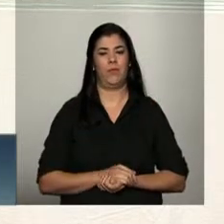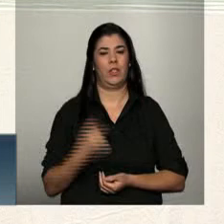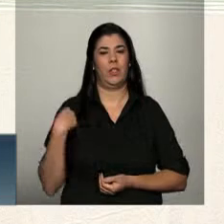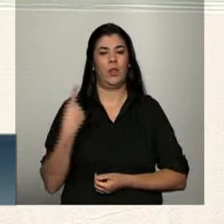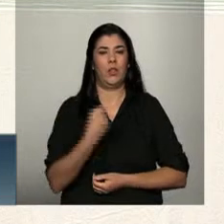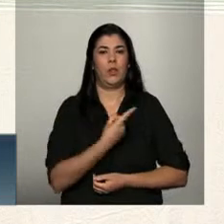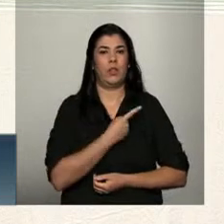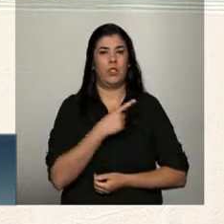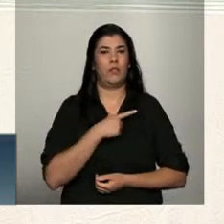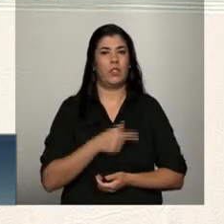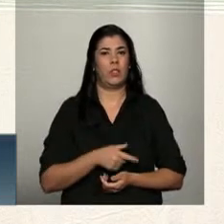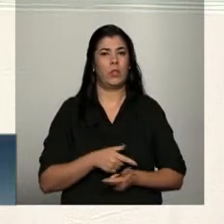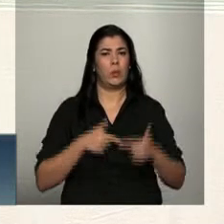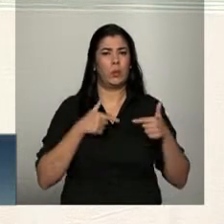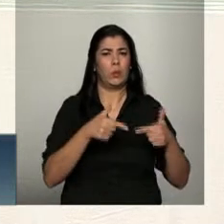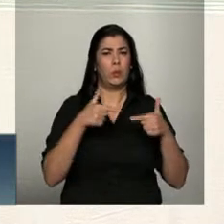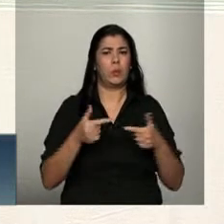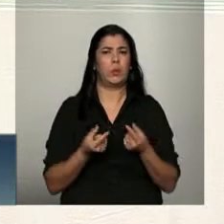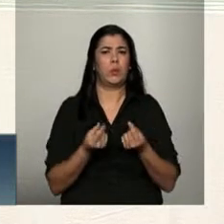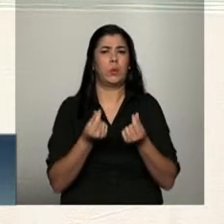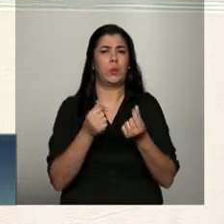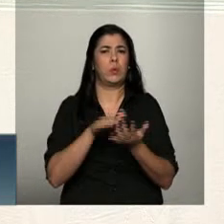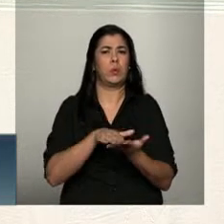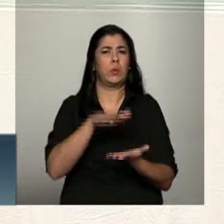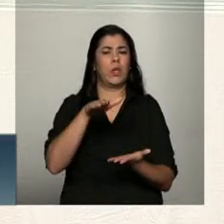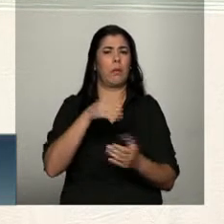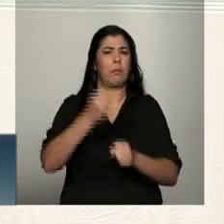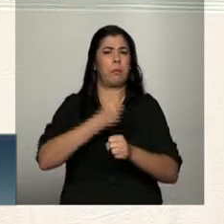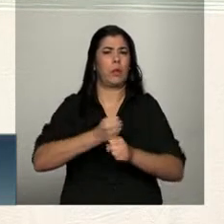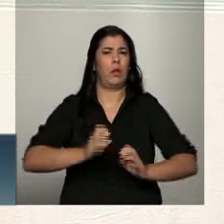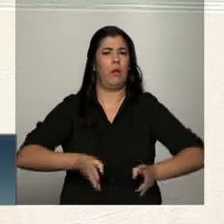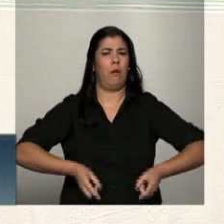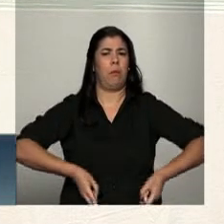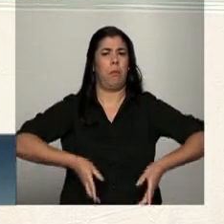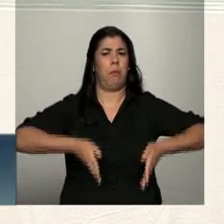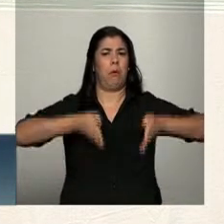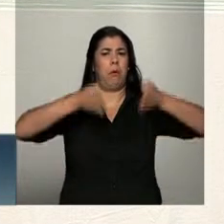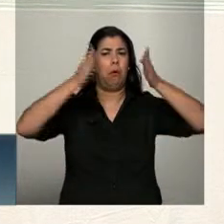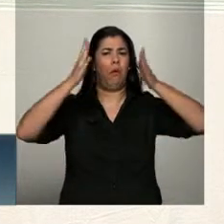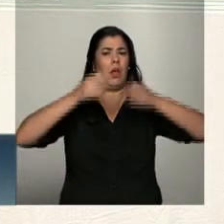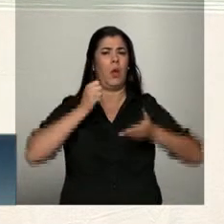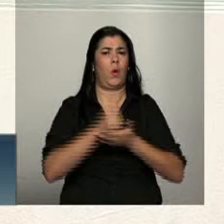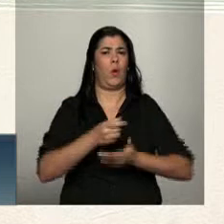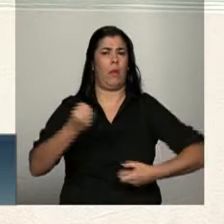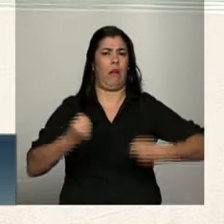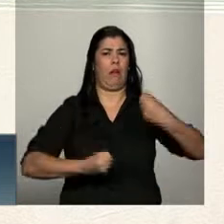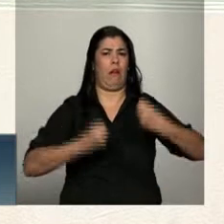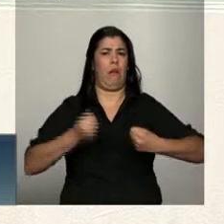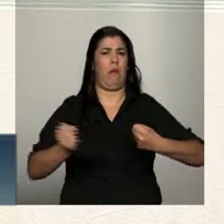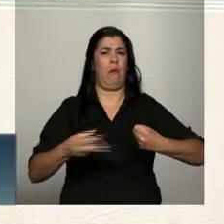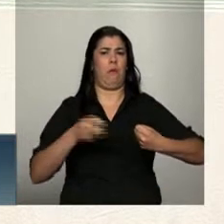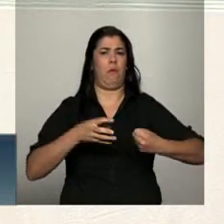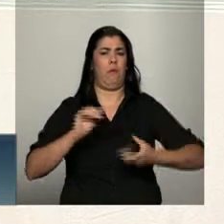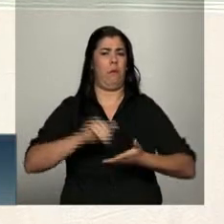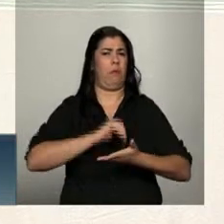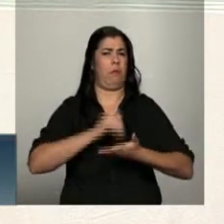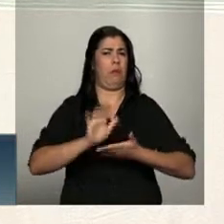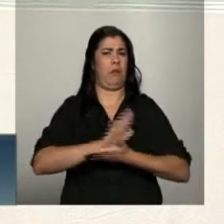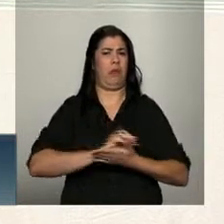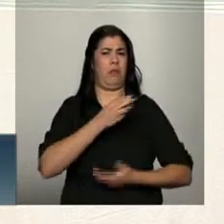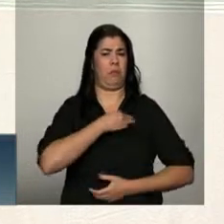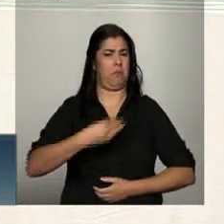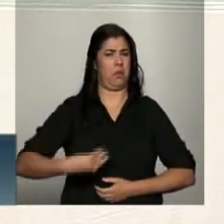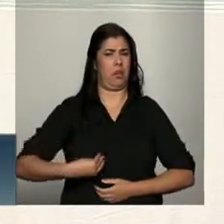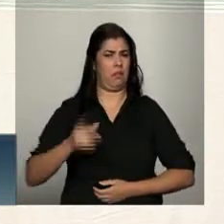estamos atrás de recursos para ampliar prédios, para comprar carros para os secretários nacionais ou para a